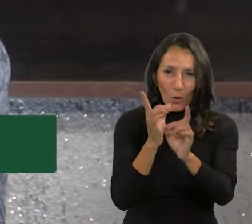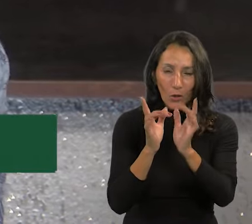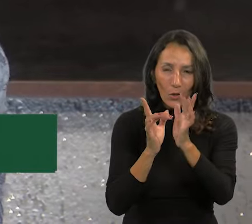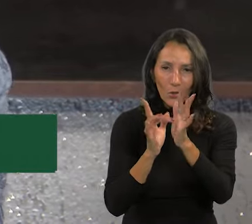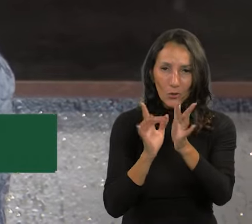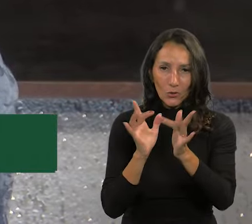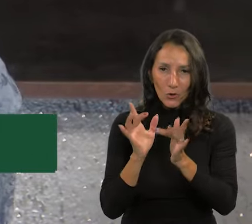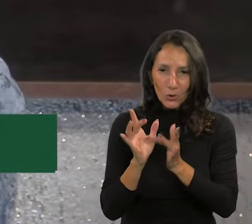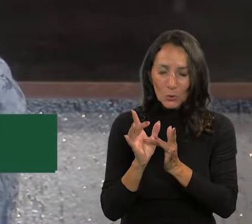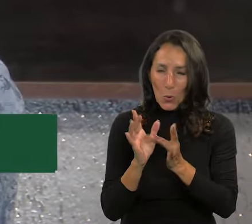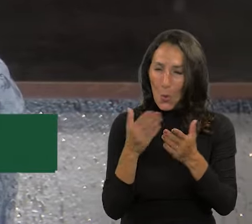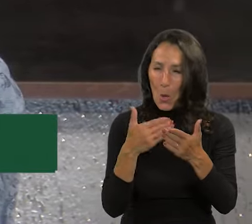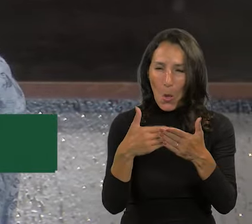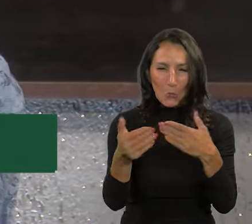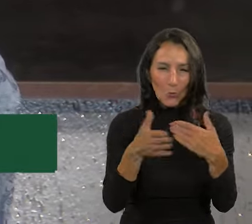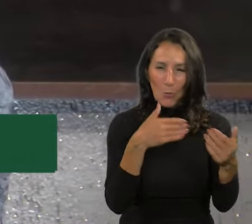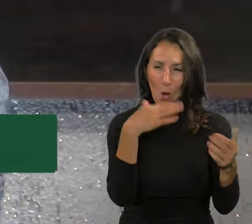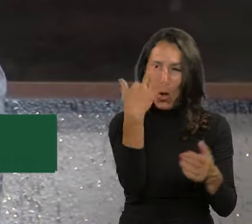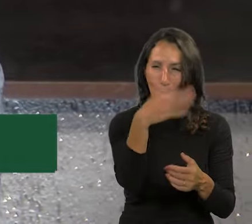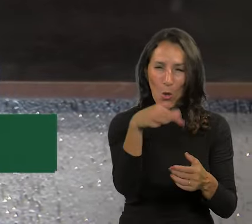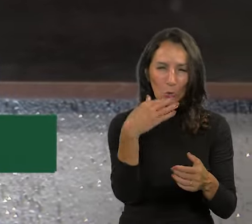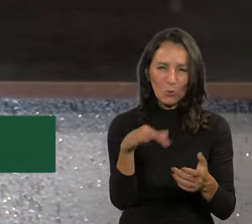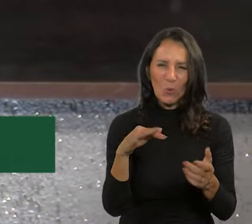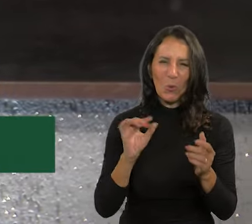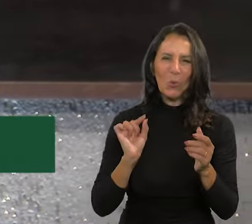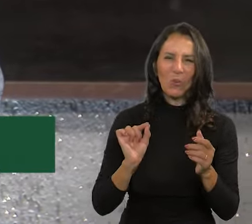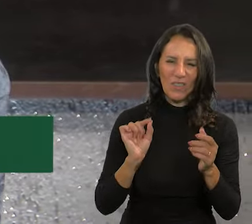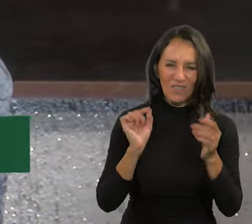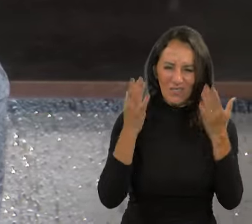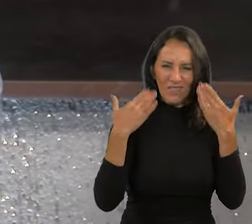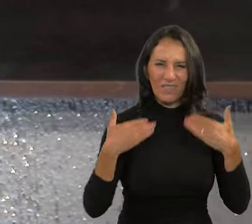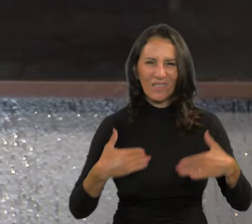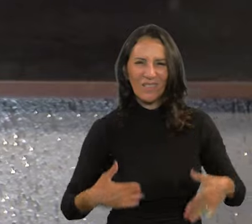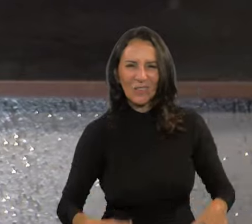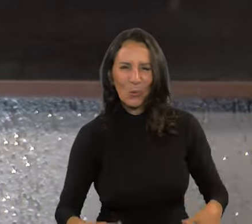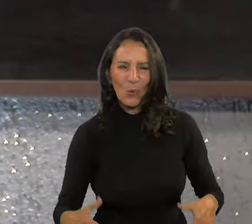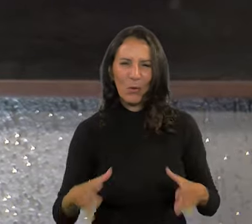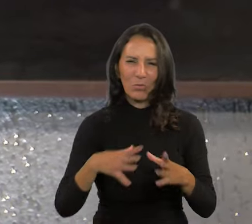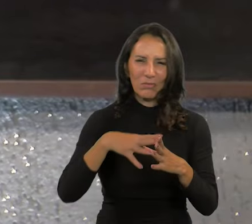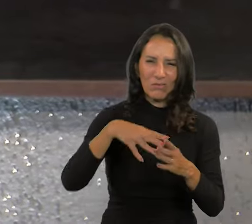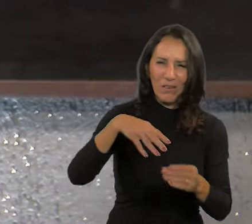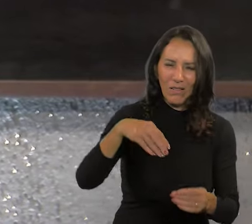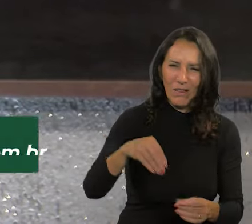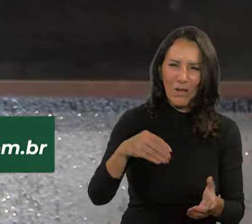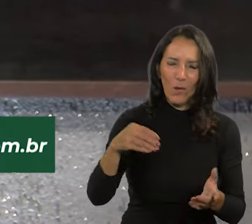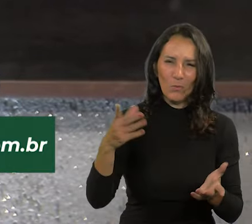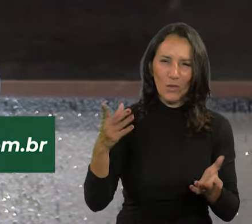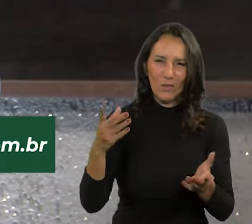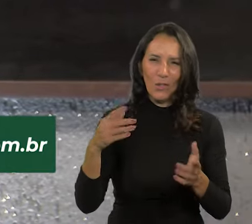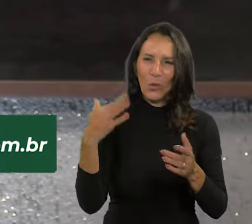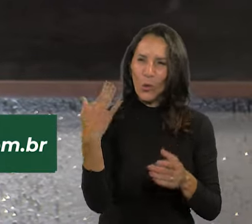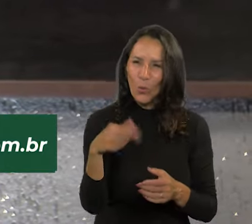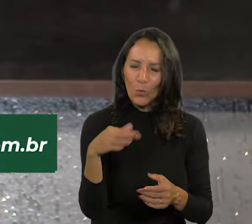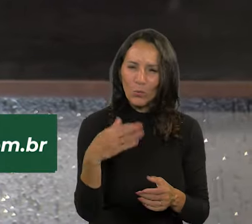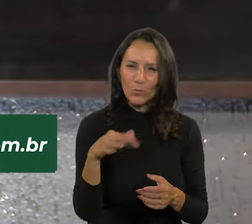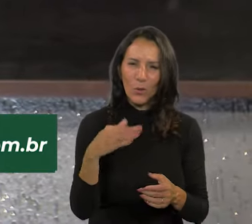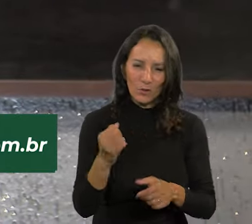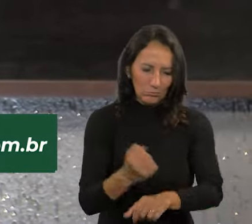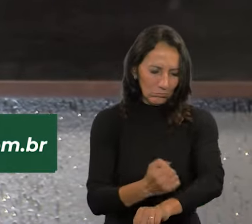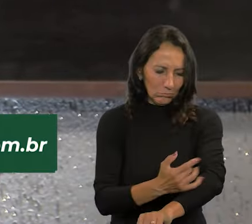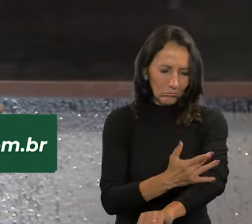de dores na alma, dores físicas, dores espirituais, dores